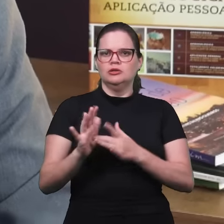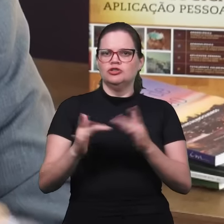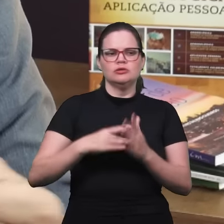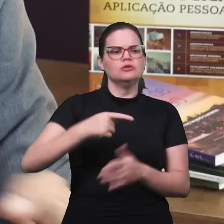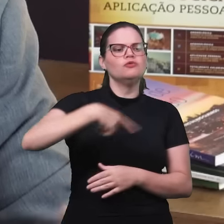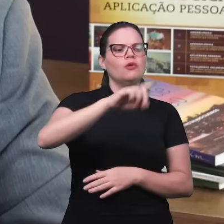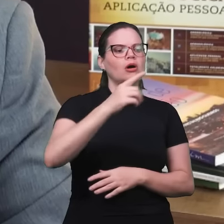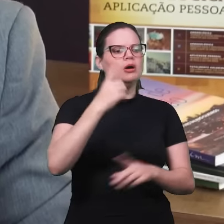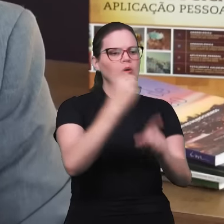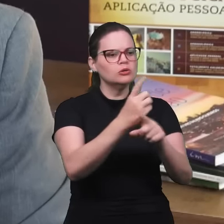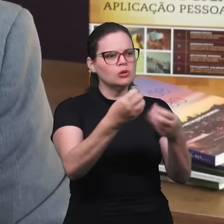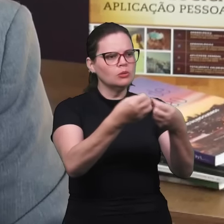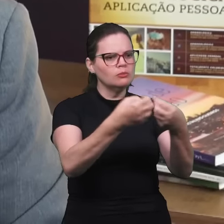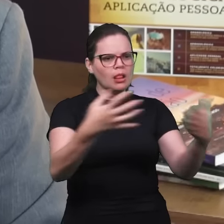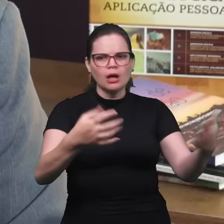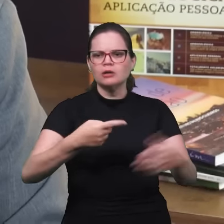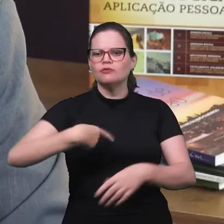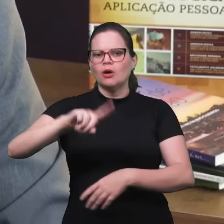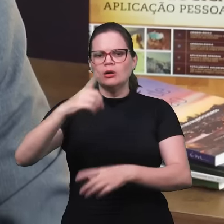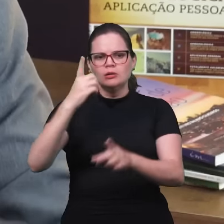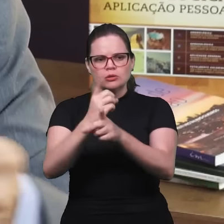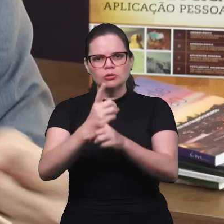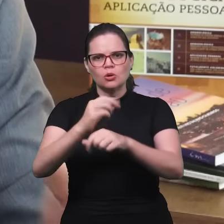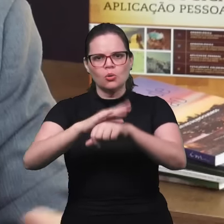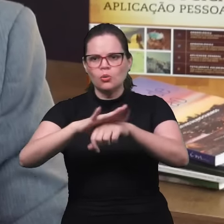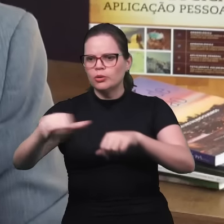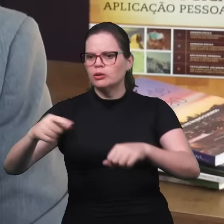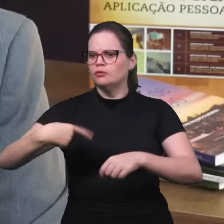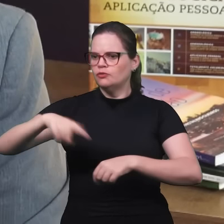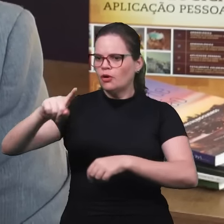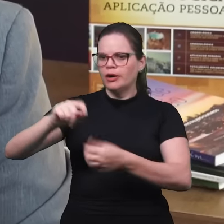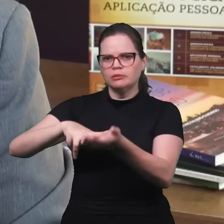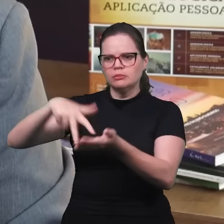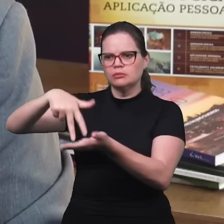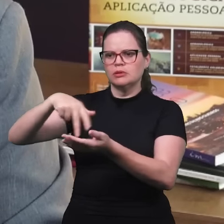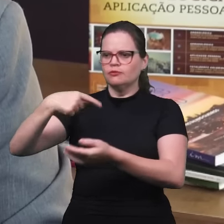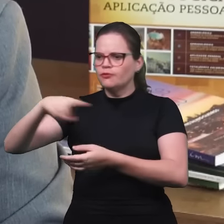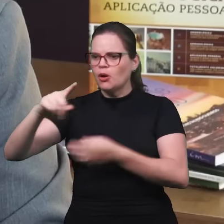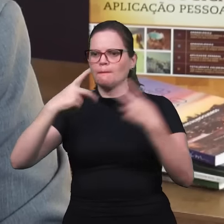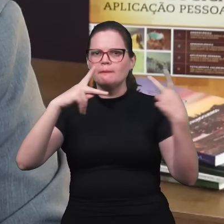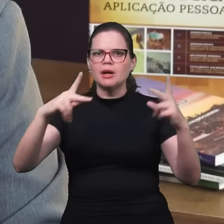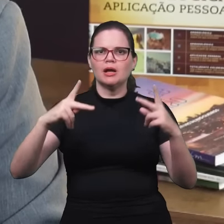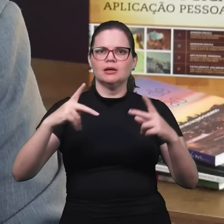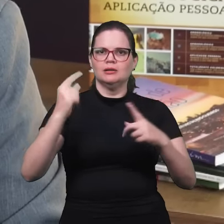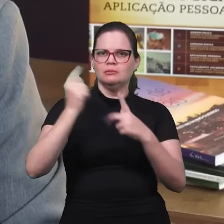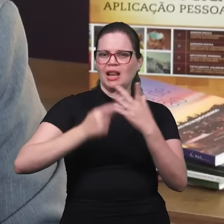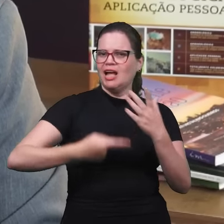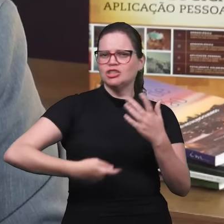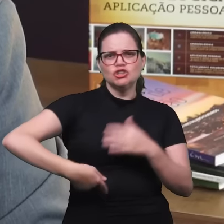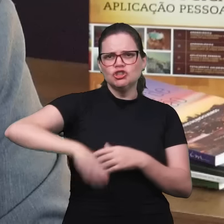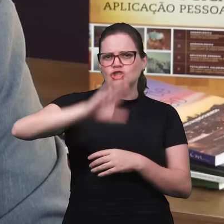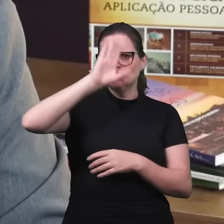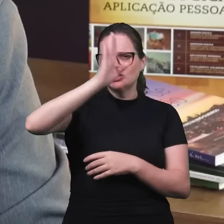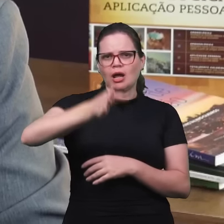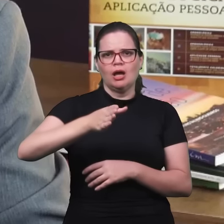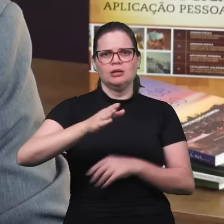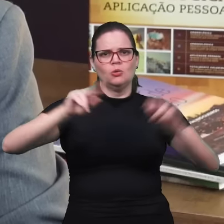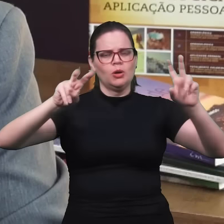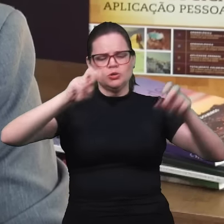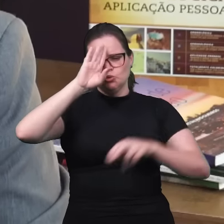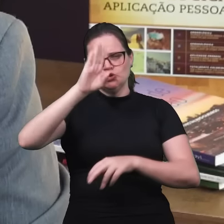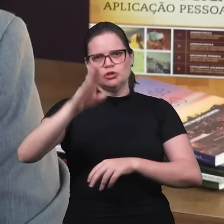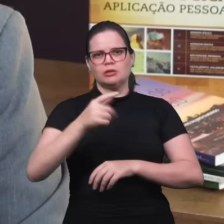curando, ressuscitando, Jesus falando, Jesus pregando. Então, é o trabalho. É, né? O trabalho,